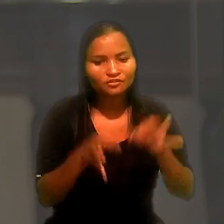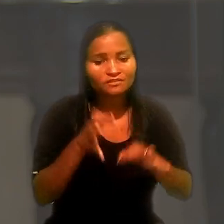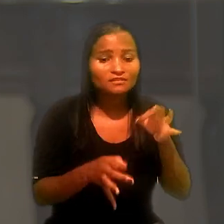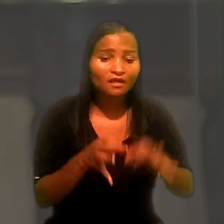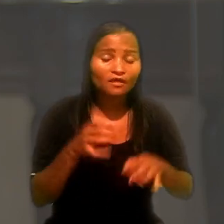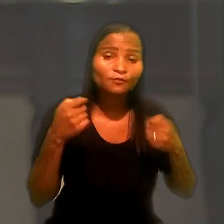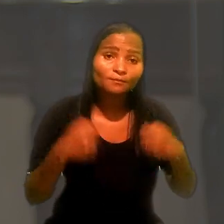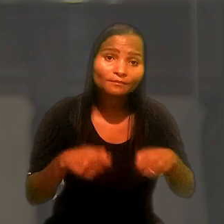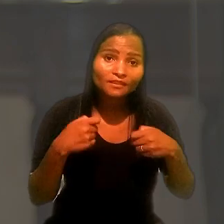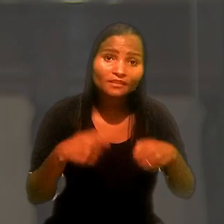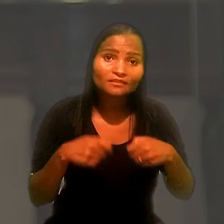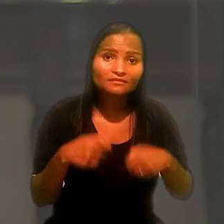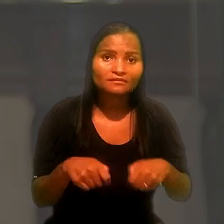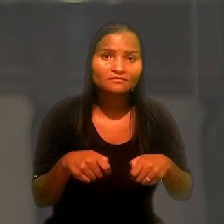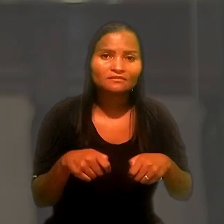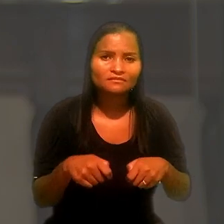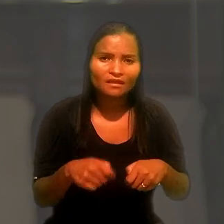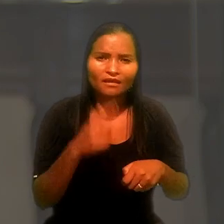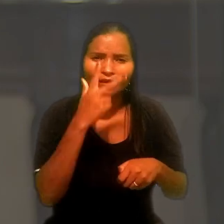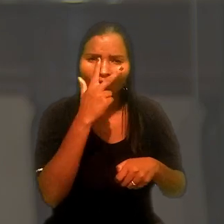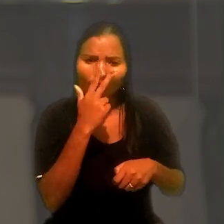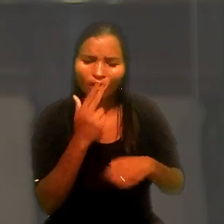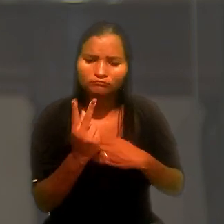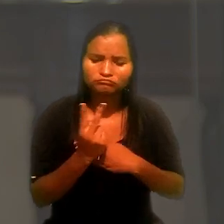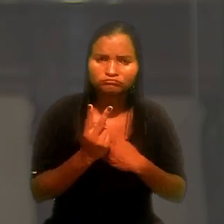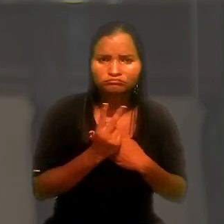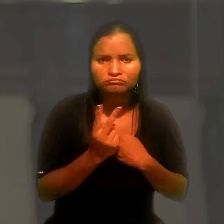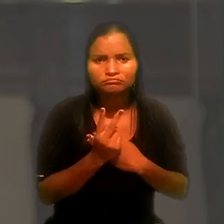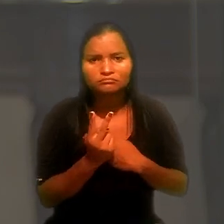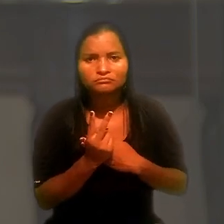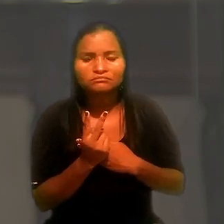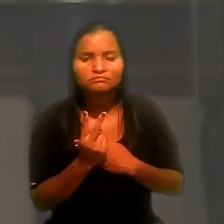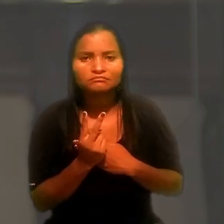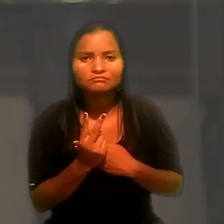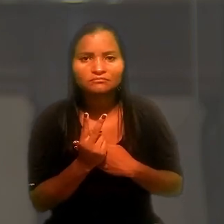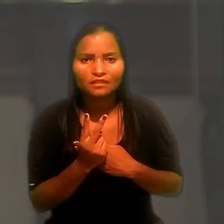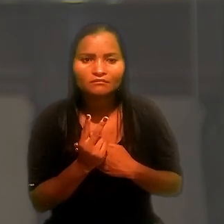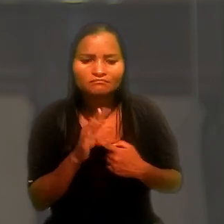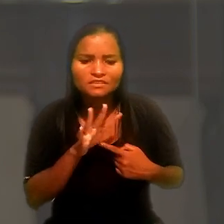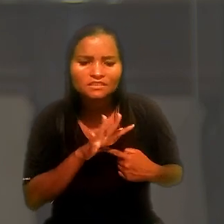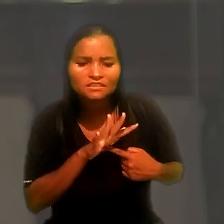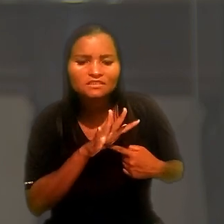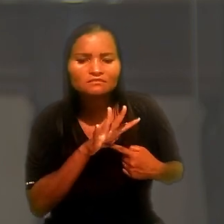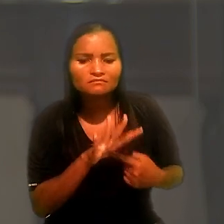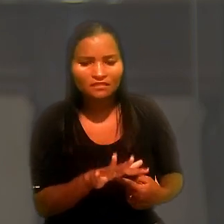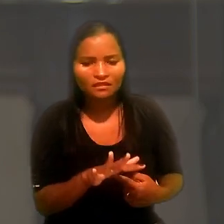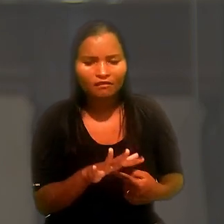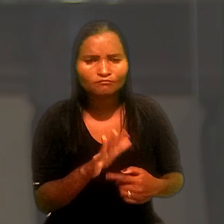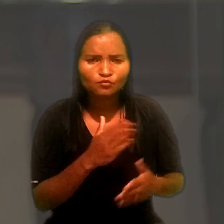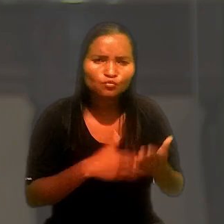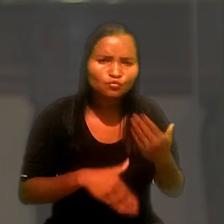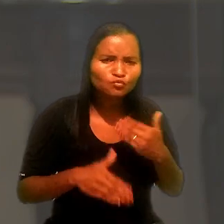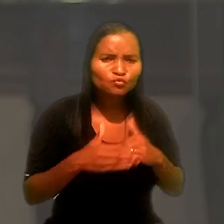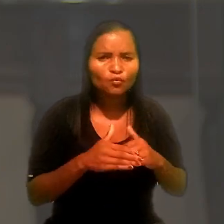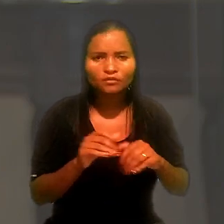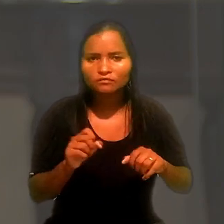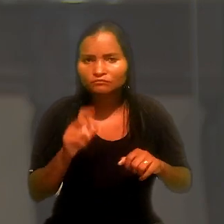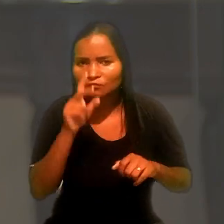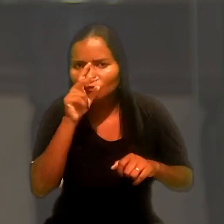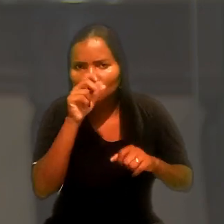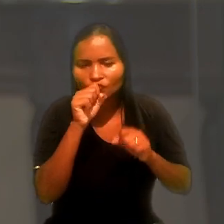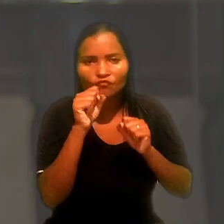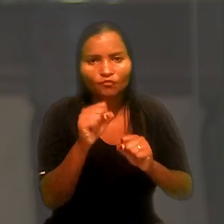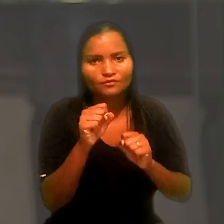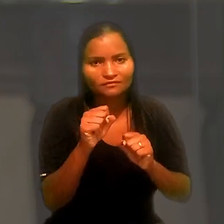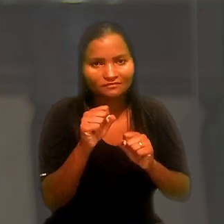deve ser, efetivamente, ele se resguardar, ele se revelar em toda a sua